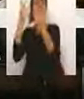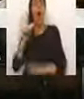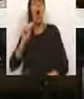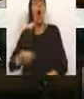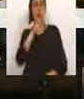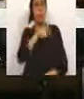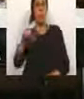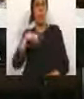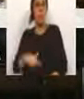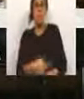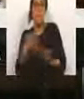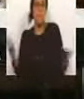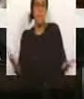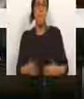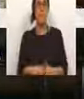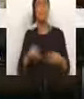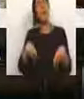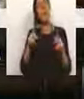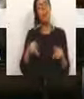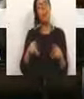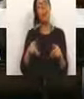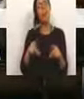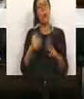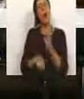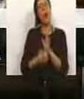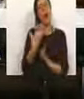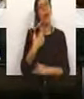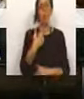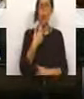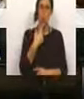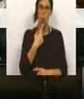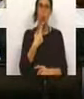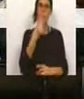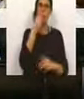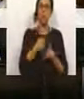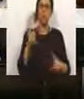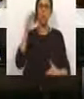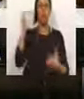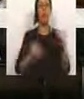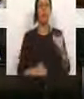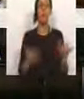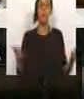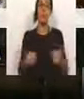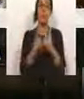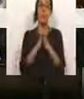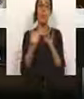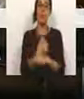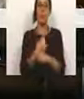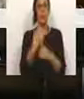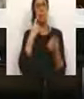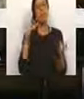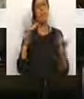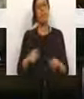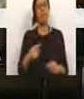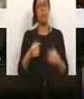aos portugueses. É uma metodologia que cria muitas e muitas injustiças. E é por tudo isto que, mais uma